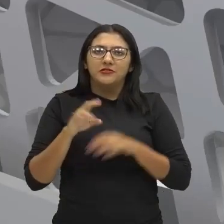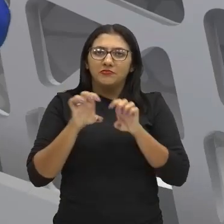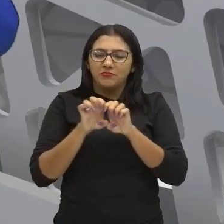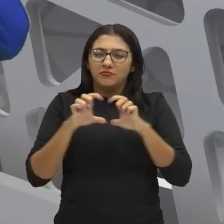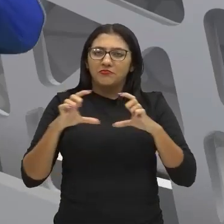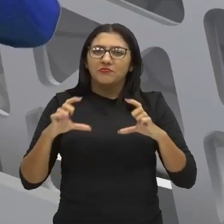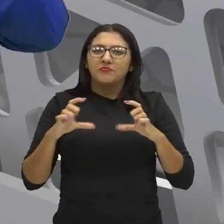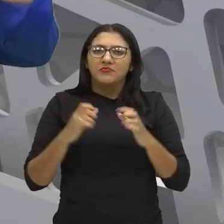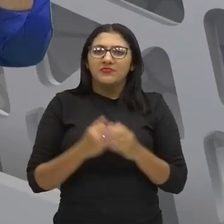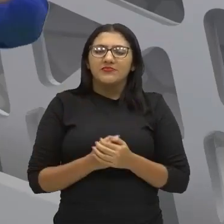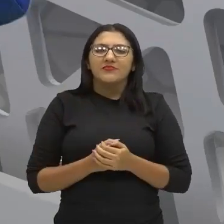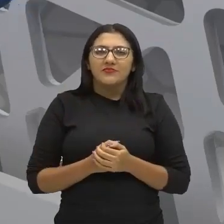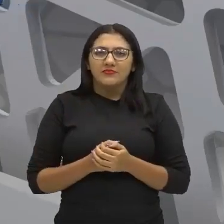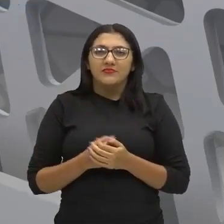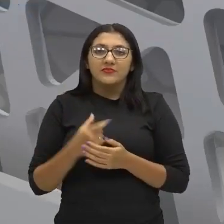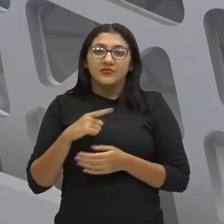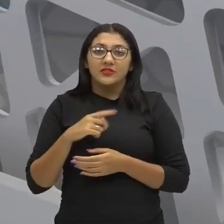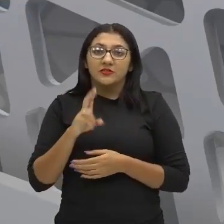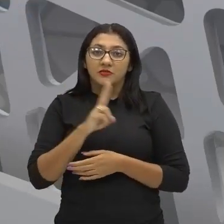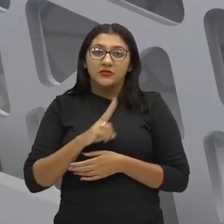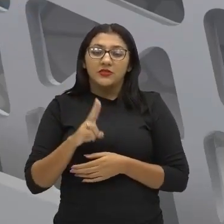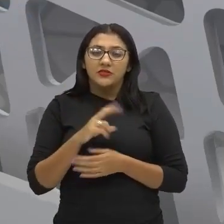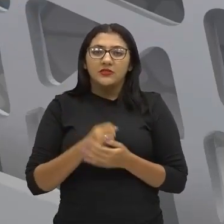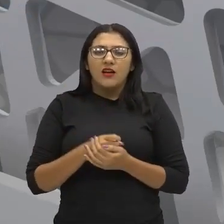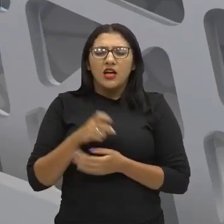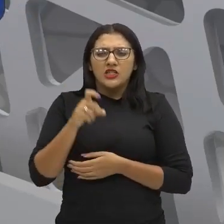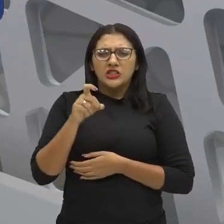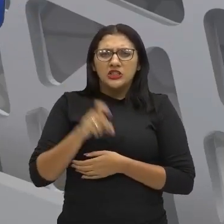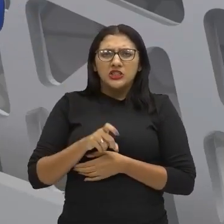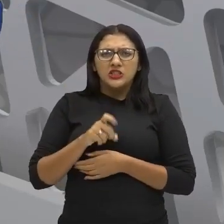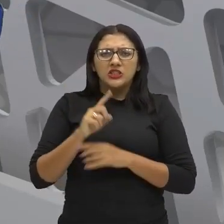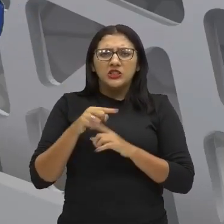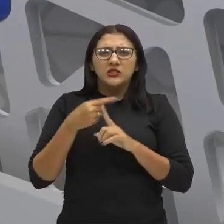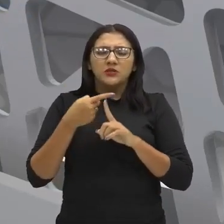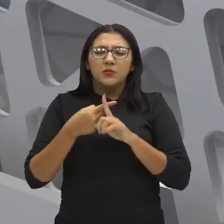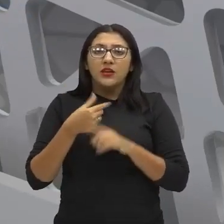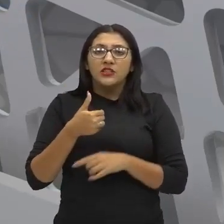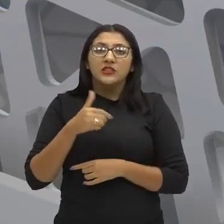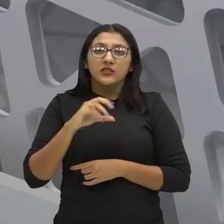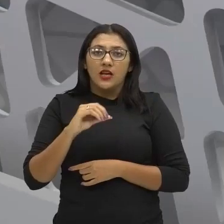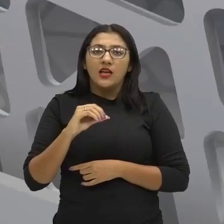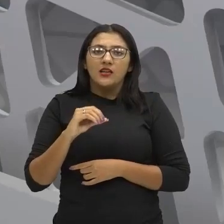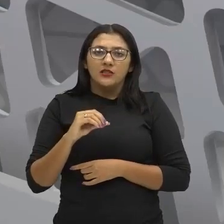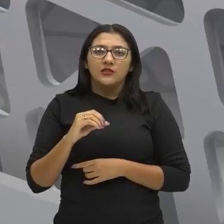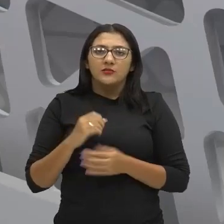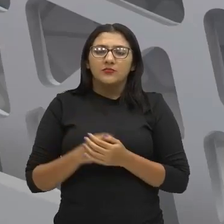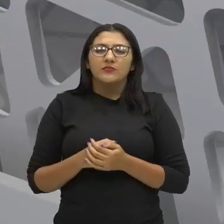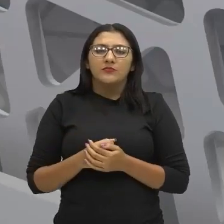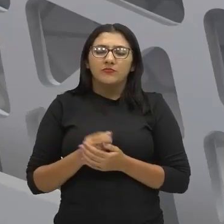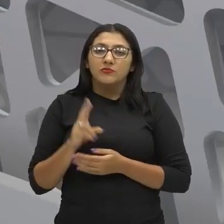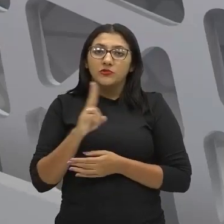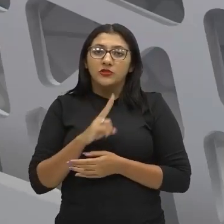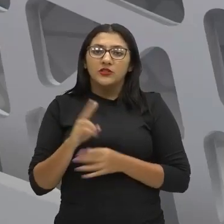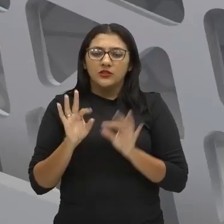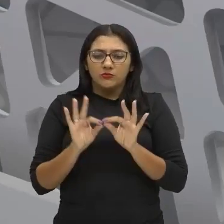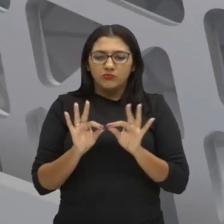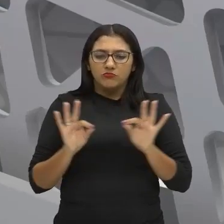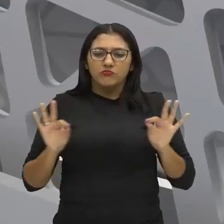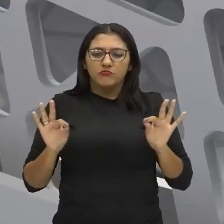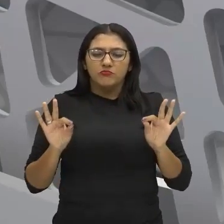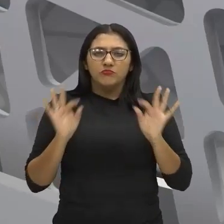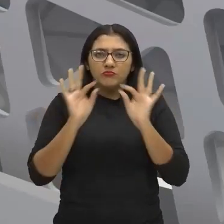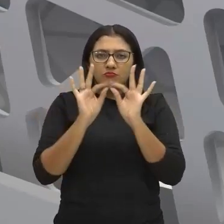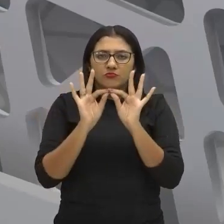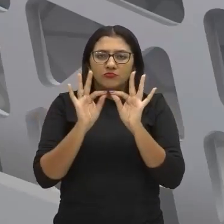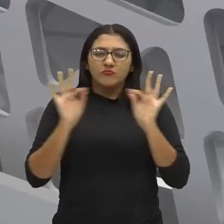Então, ele deu uma dimensão x mais 10, que foi essa aqui de baixo, automaticamente, por projeção aqui em cima, também